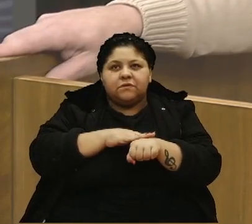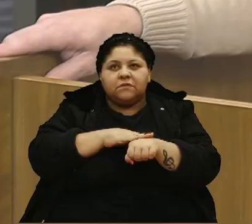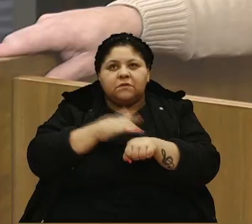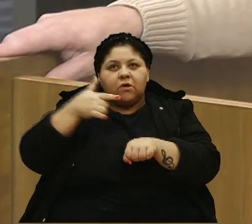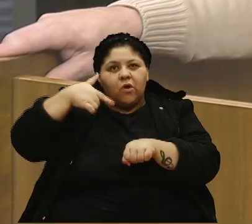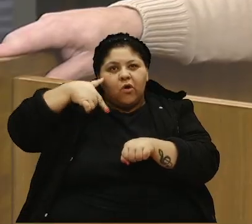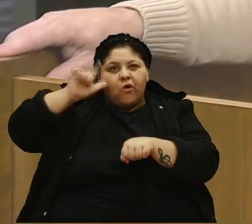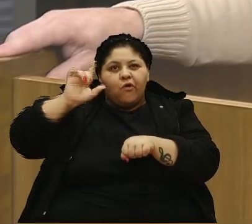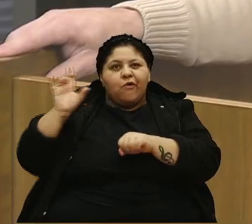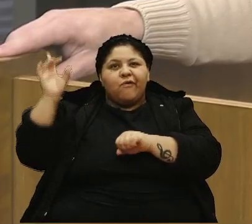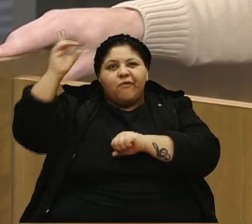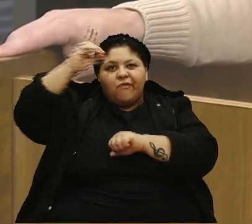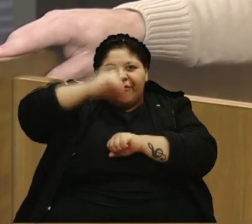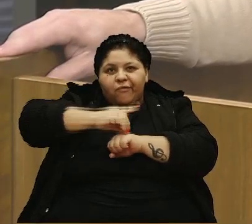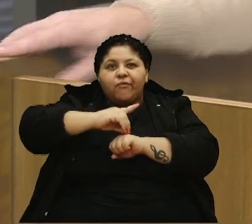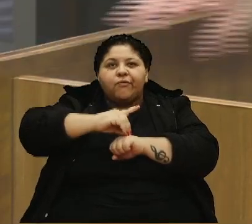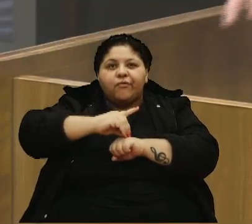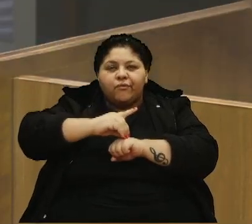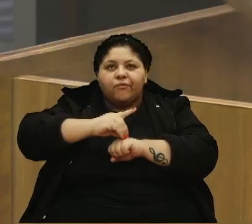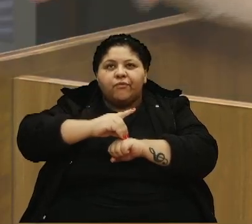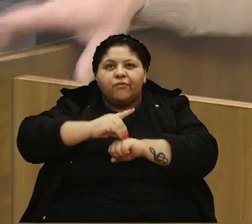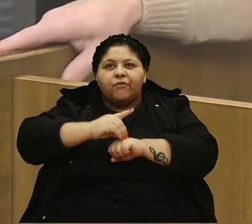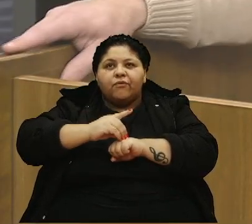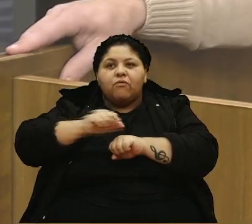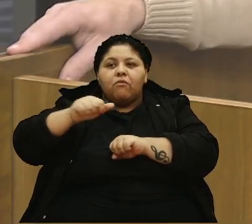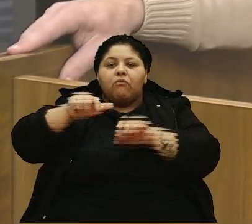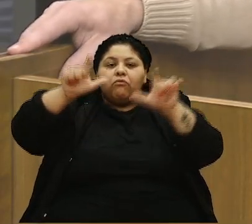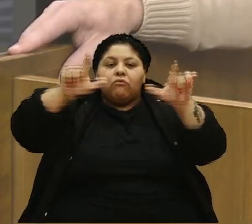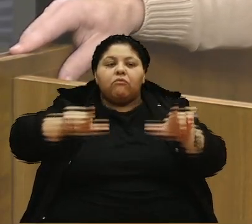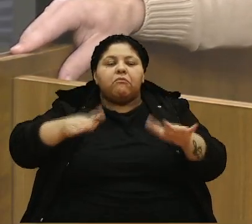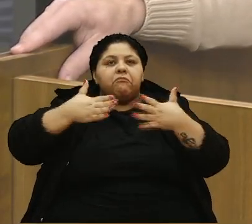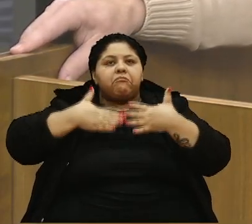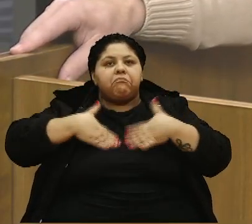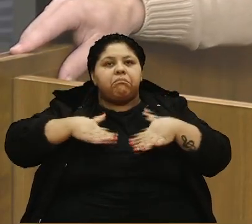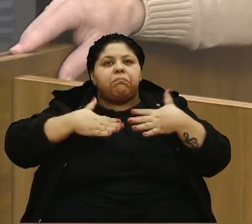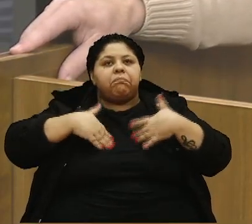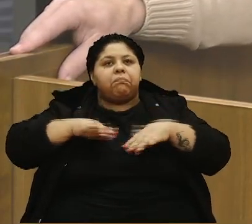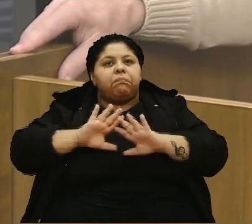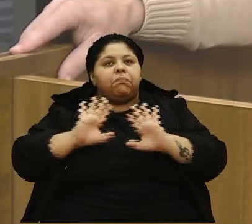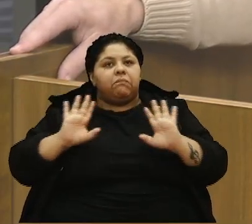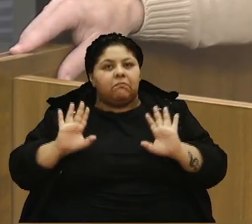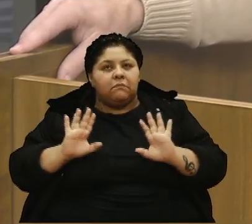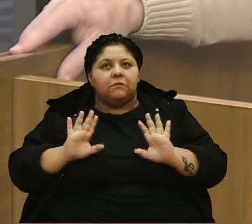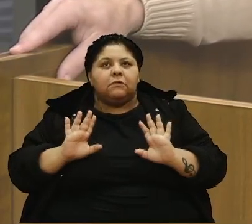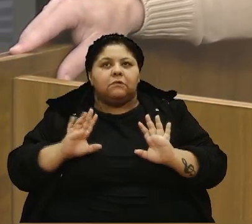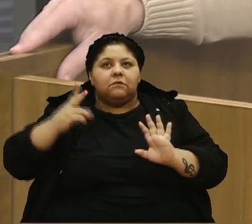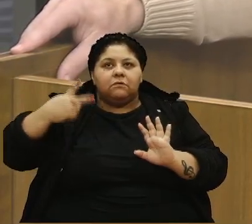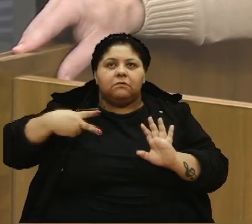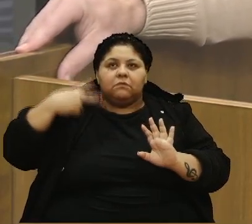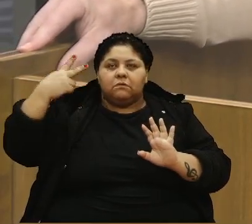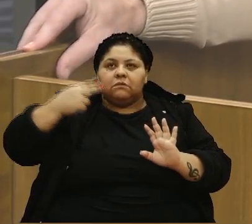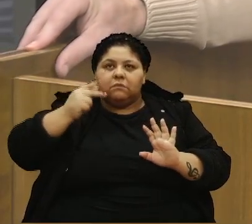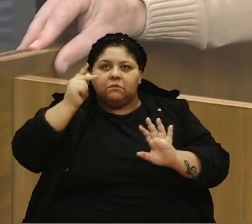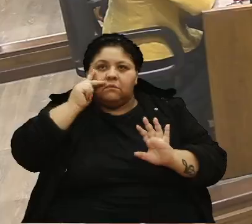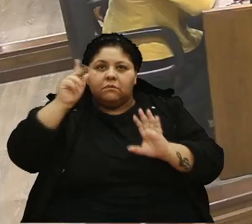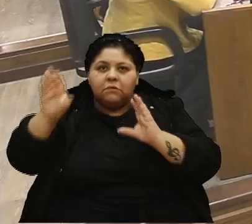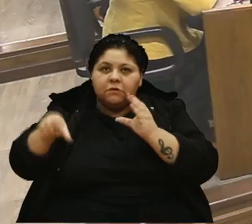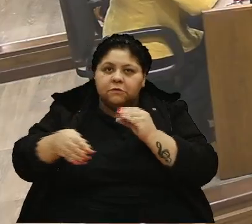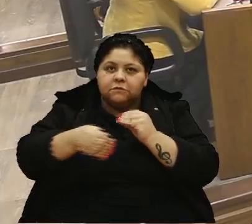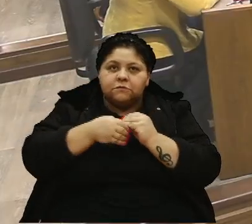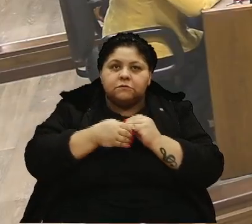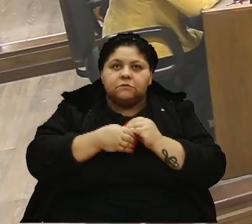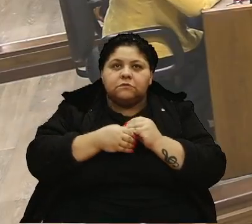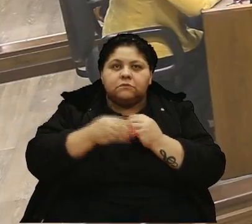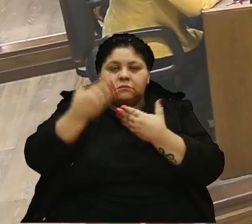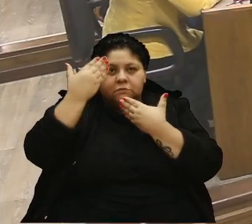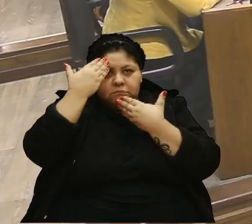dia que estava como um ambiente tranquilo, pode-se dizer assim. Vereador Cláudio Libardi, sua parte.